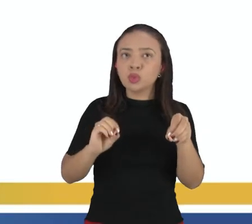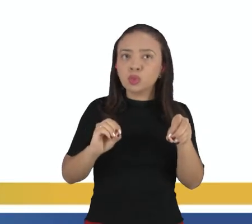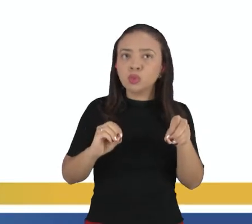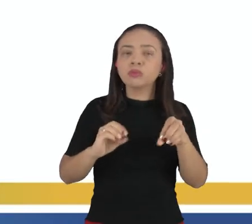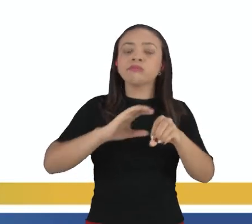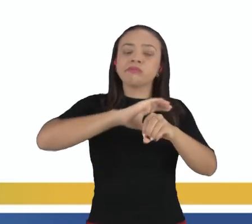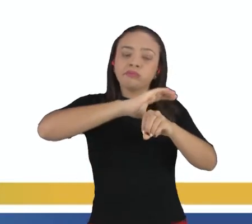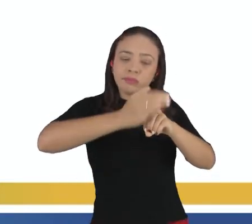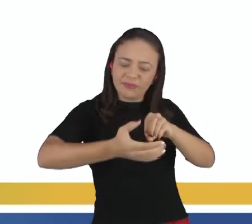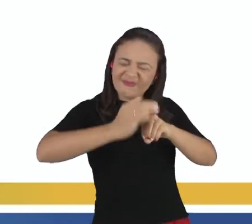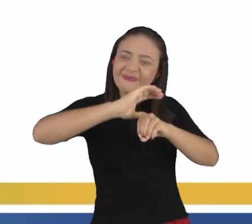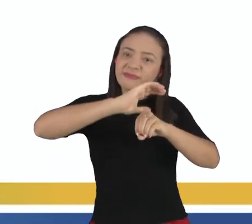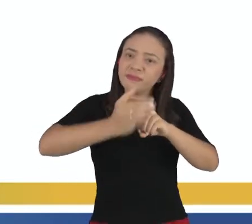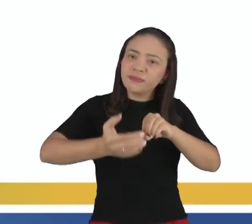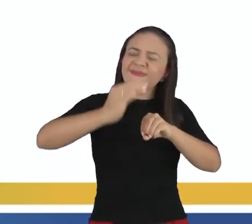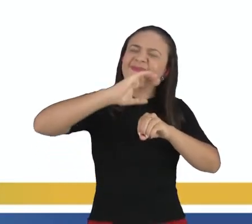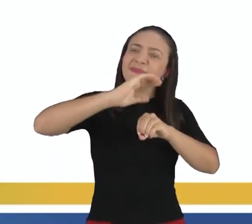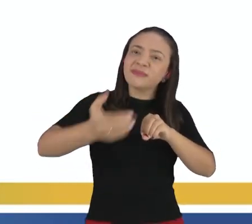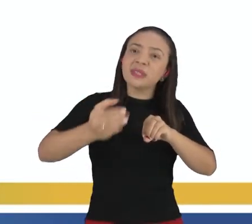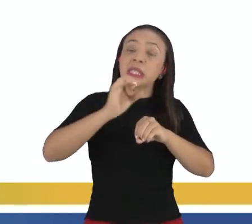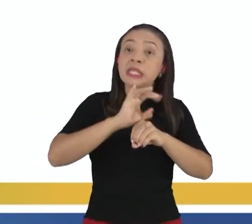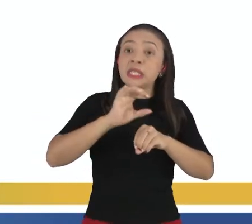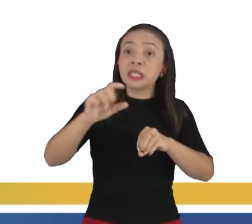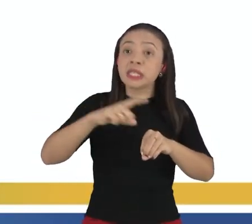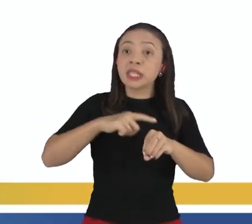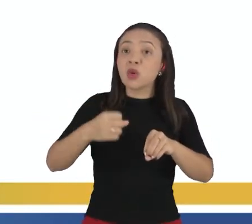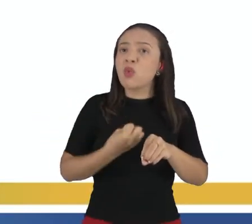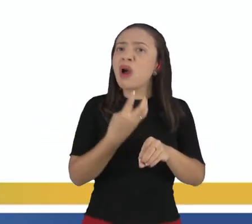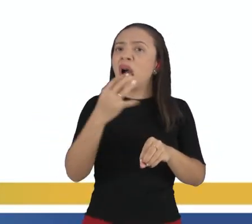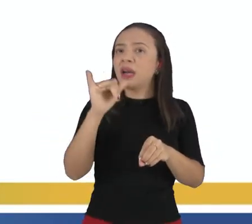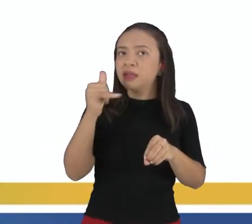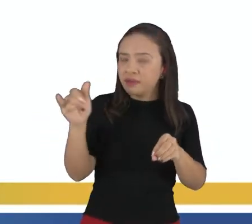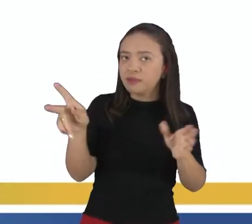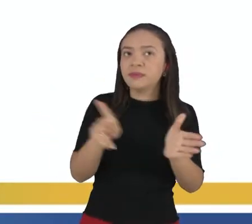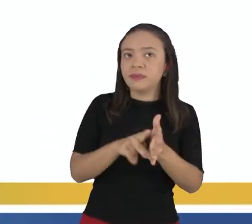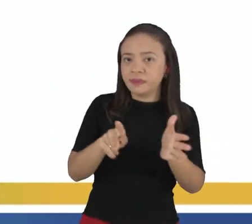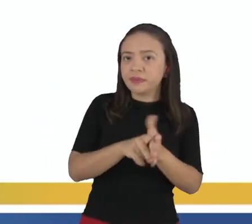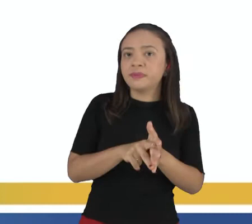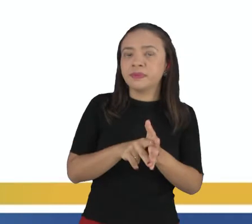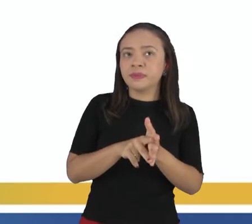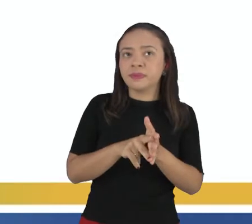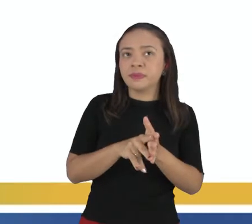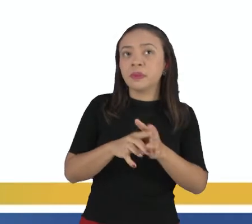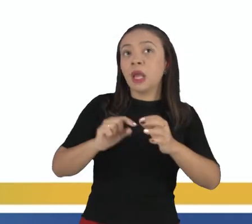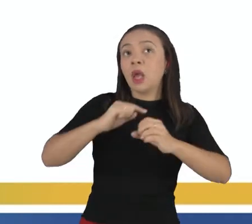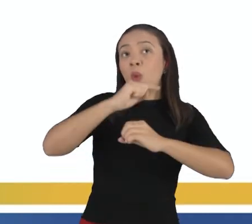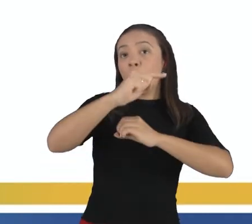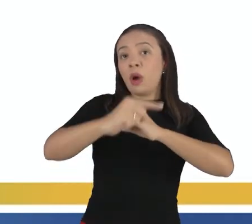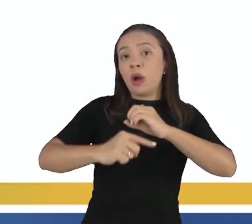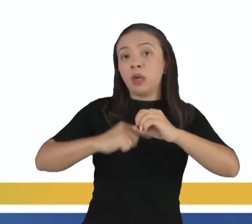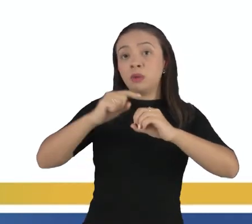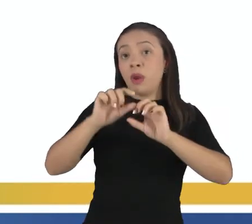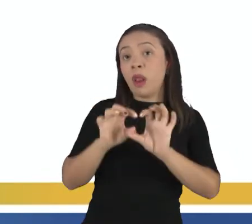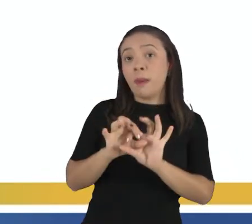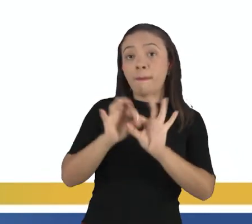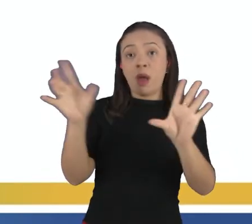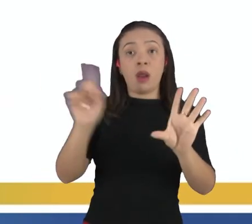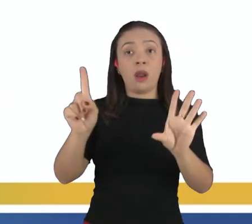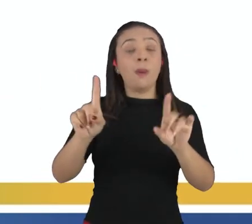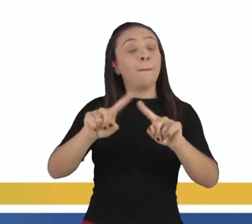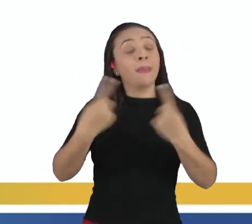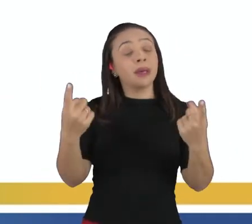e cada órbita tem uma quantidade de energia que o átomo nem emite e nem